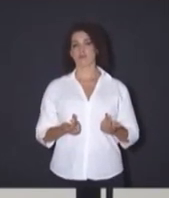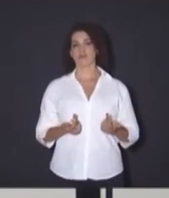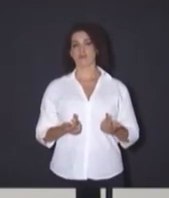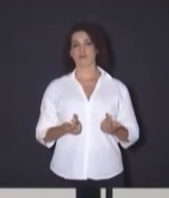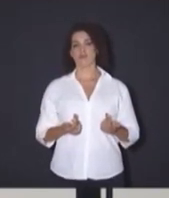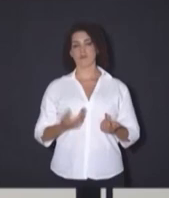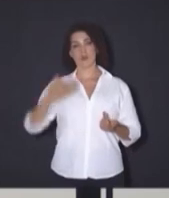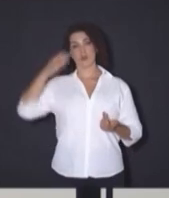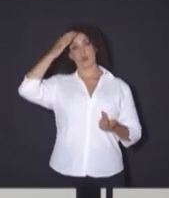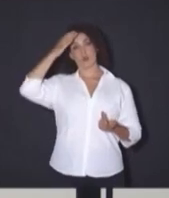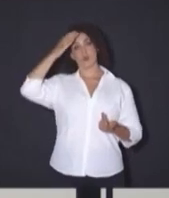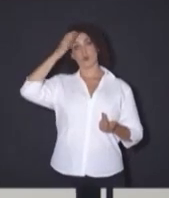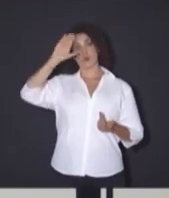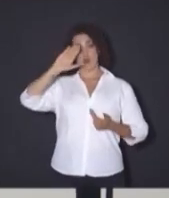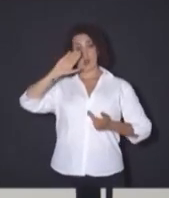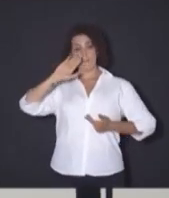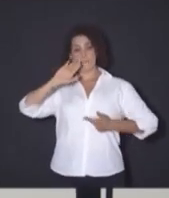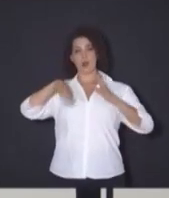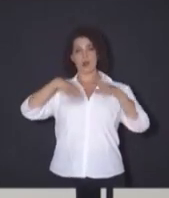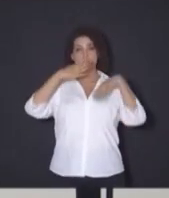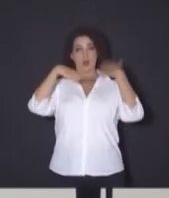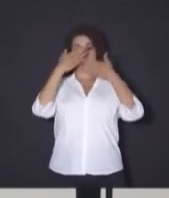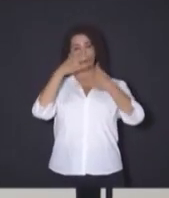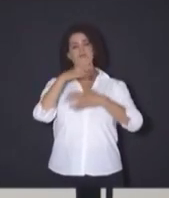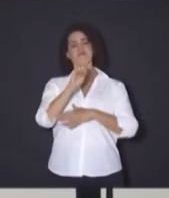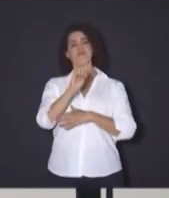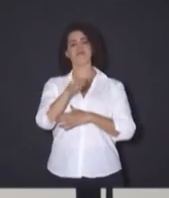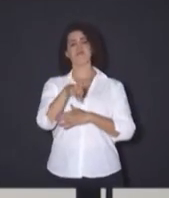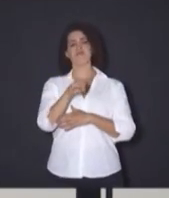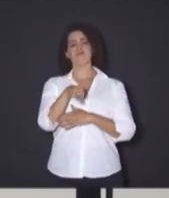A cultura dinâmica é...